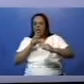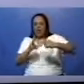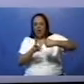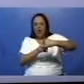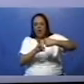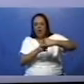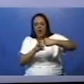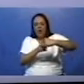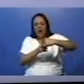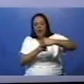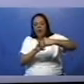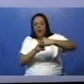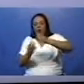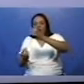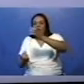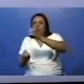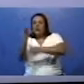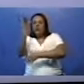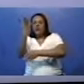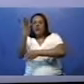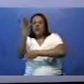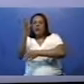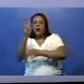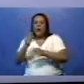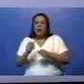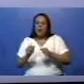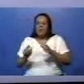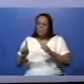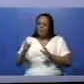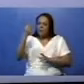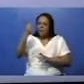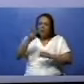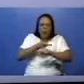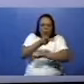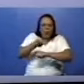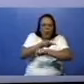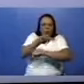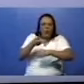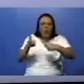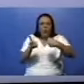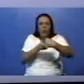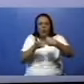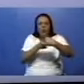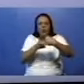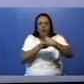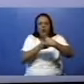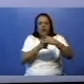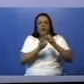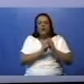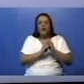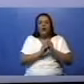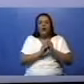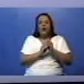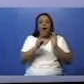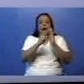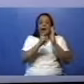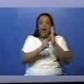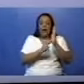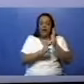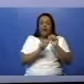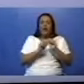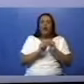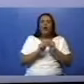surgiu. Então, a primeira coisa, eu tenho que achar o verbo. Achei o verbo, eu pergunto. Regra básica. O que